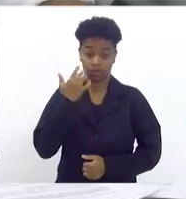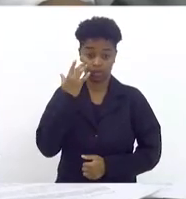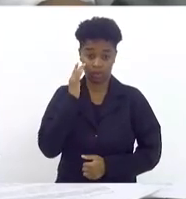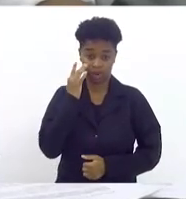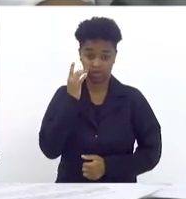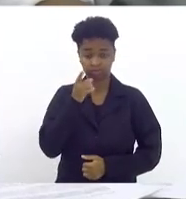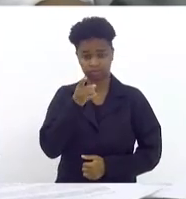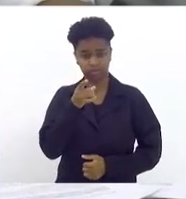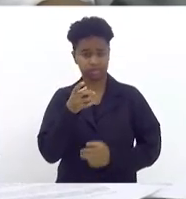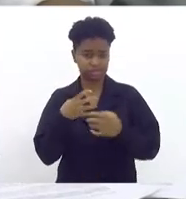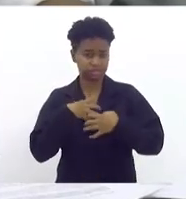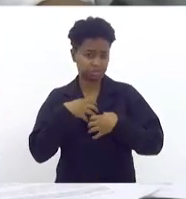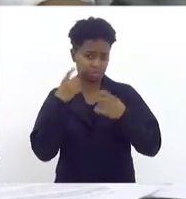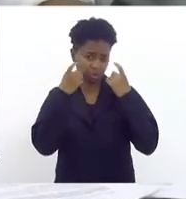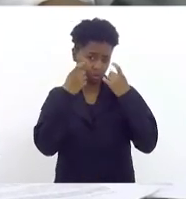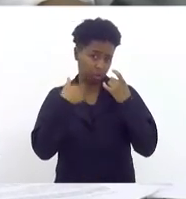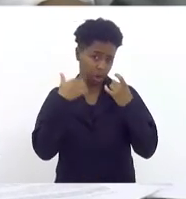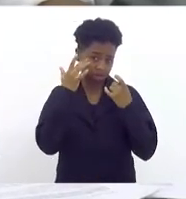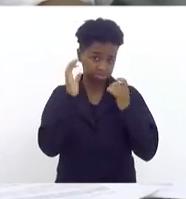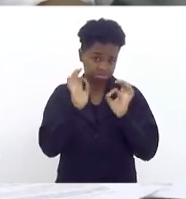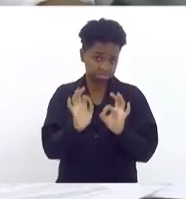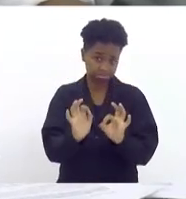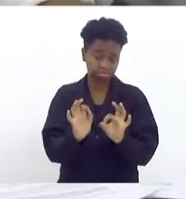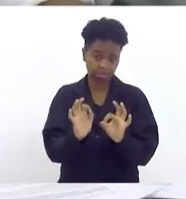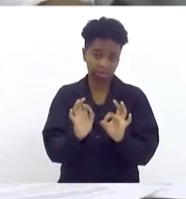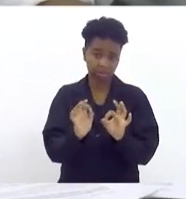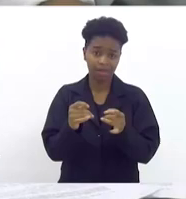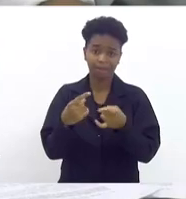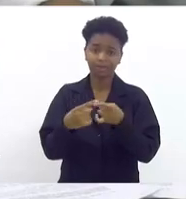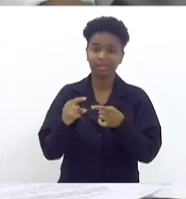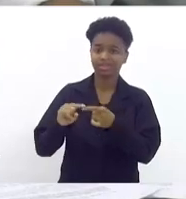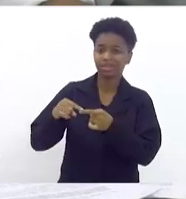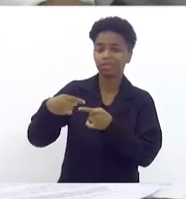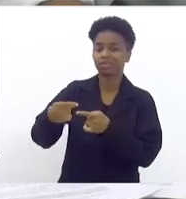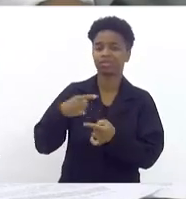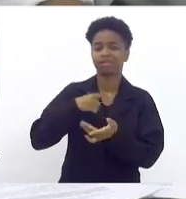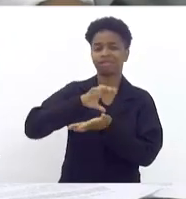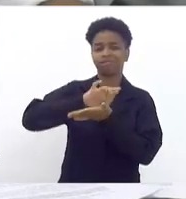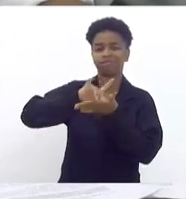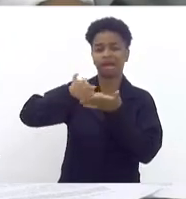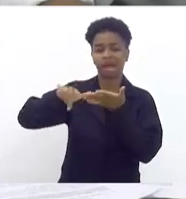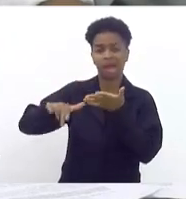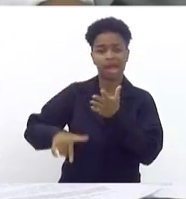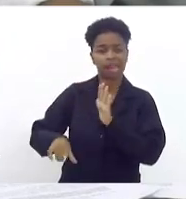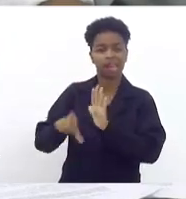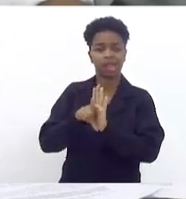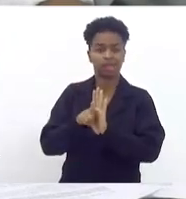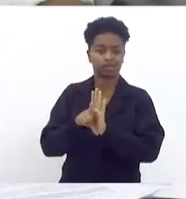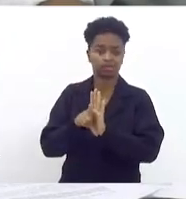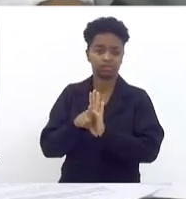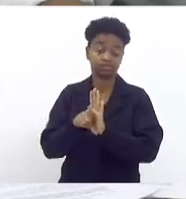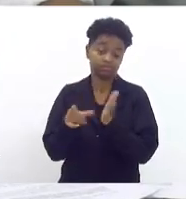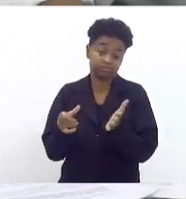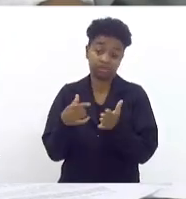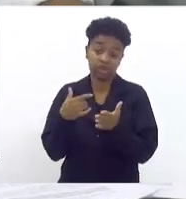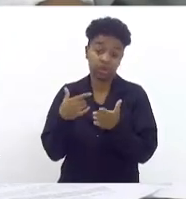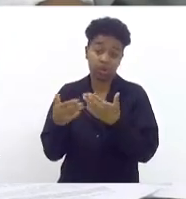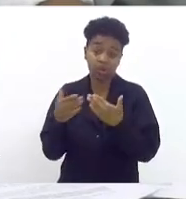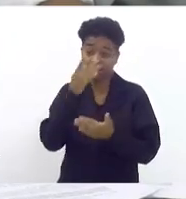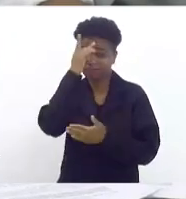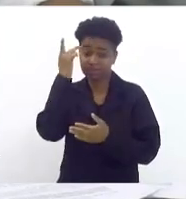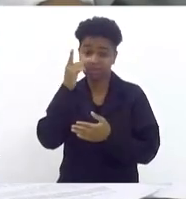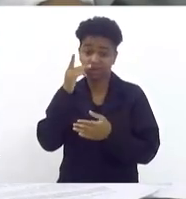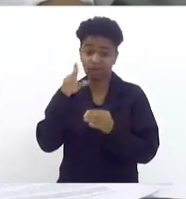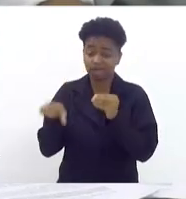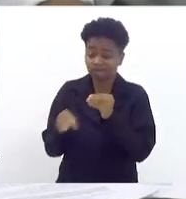vossa preocupação, que eu acho certa, daqui a pouco tem dezenas de leis e qualquer um vai fazer uma